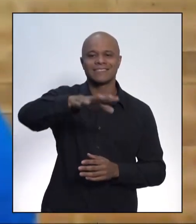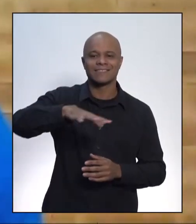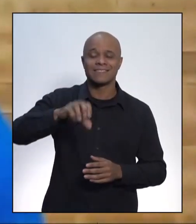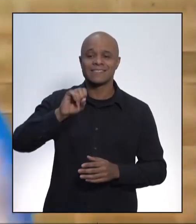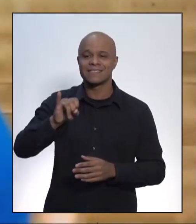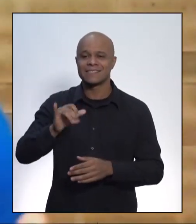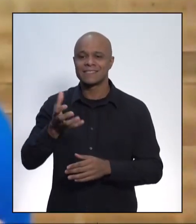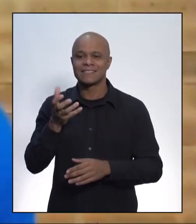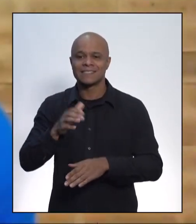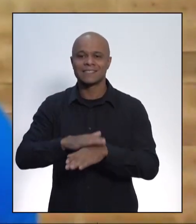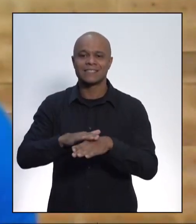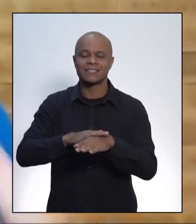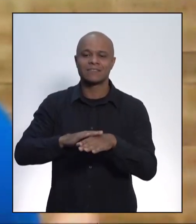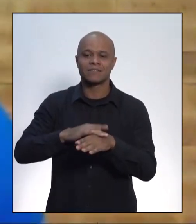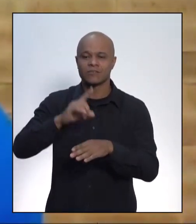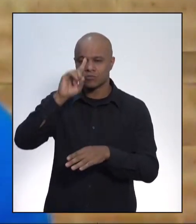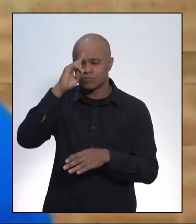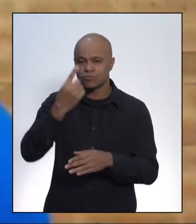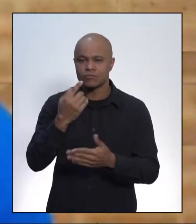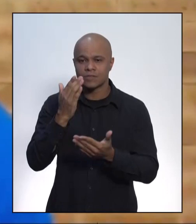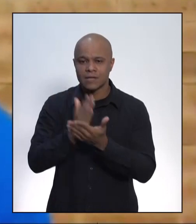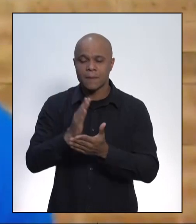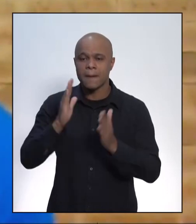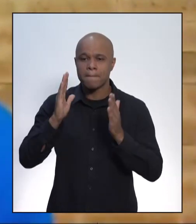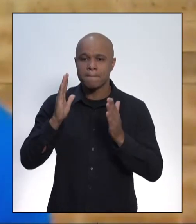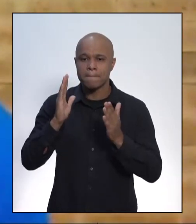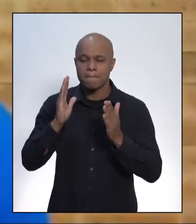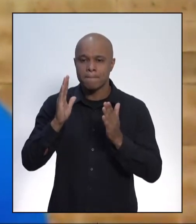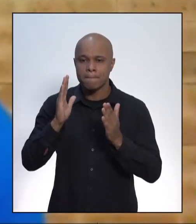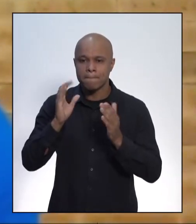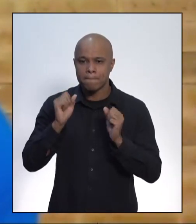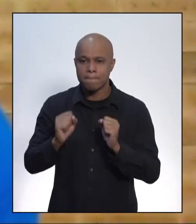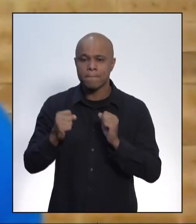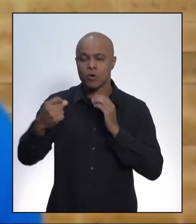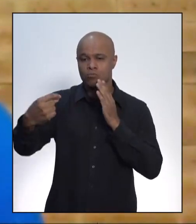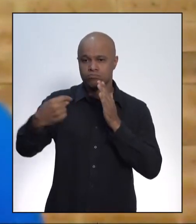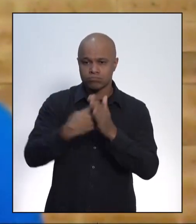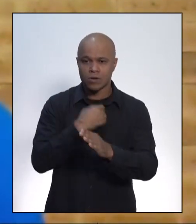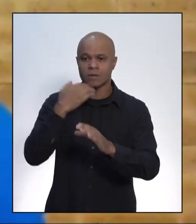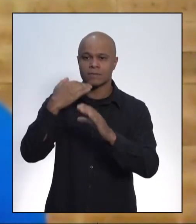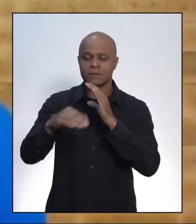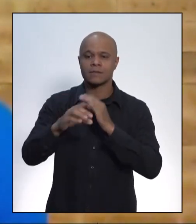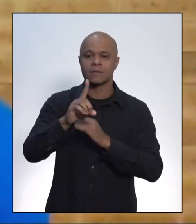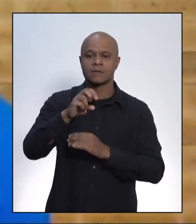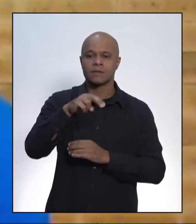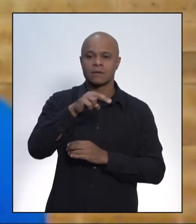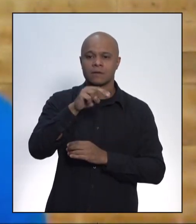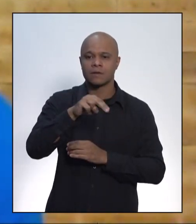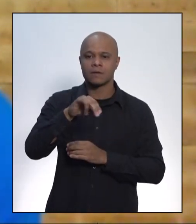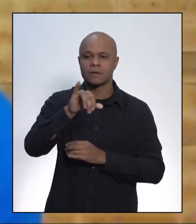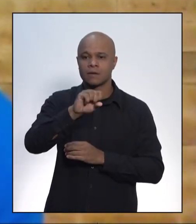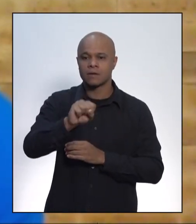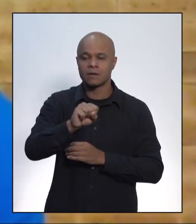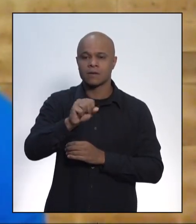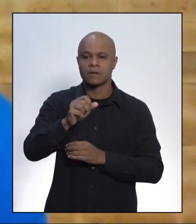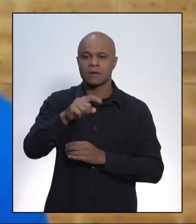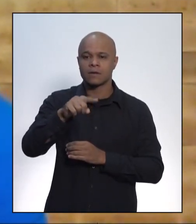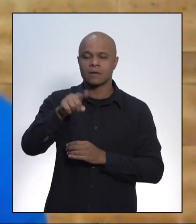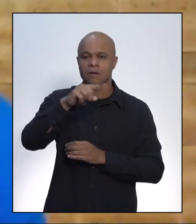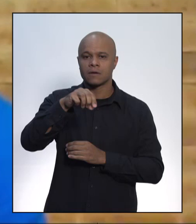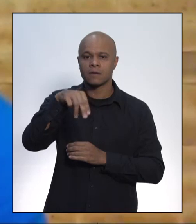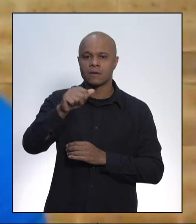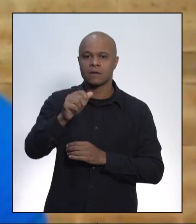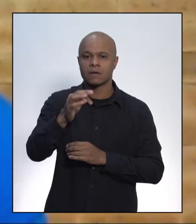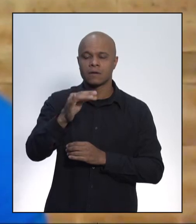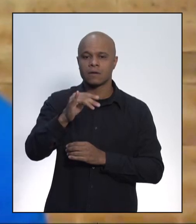Quiser bater um papo, tirar mais dúvidas, pode mandar um e-mail para mim, é denis, com dois N's, arroba matific, M de